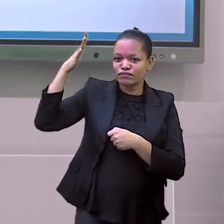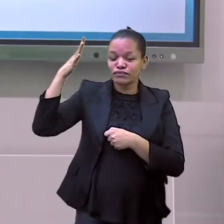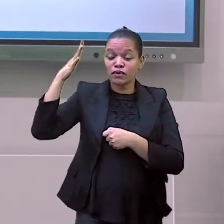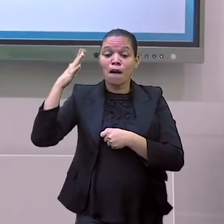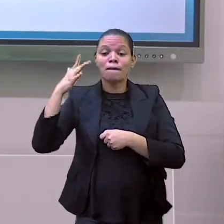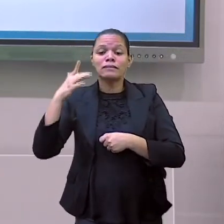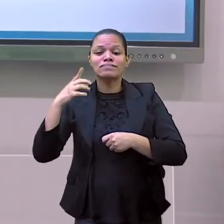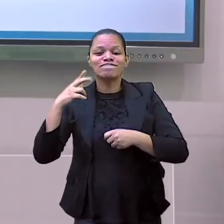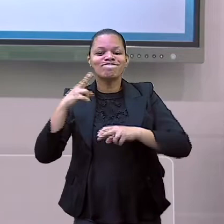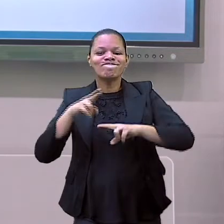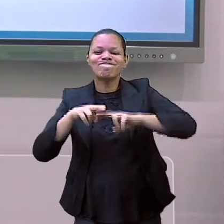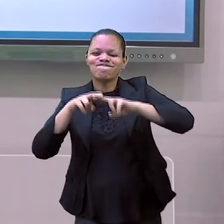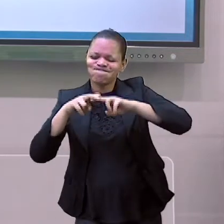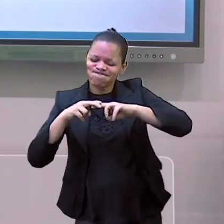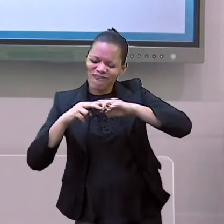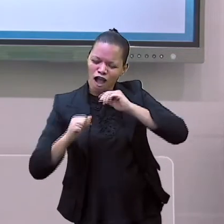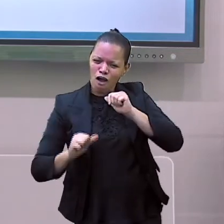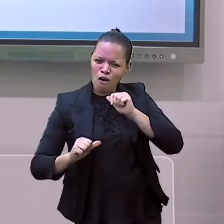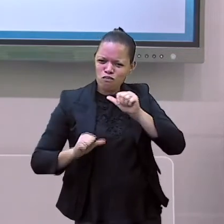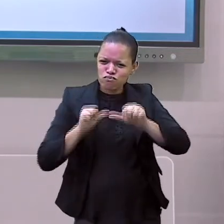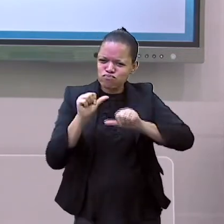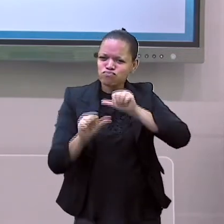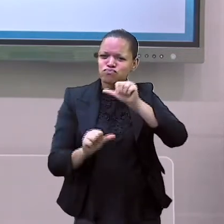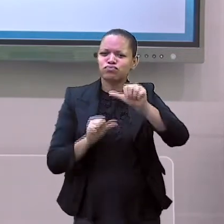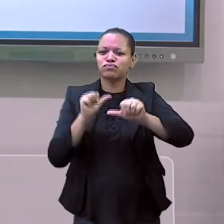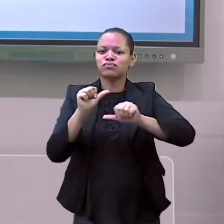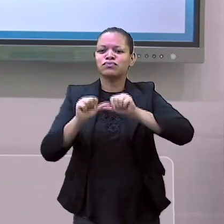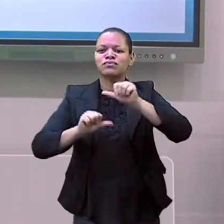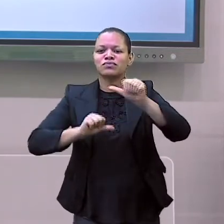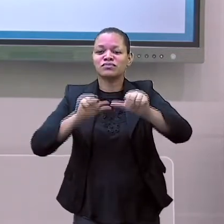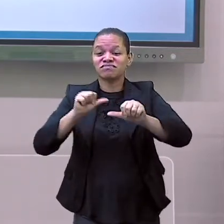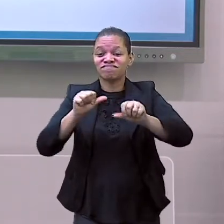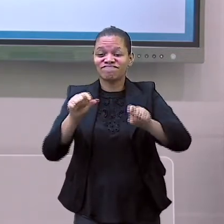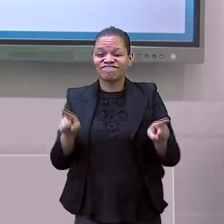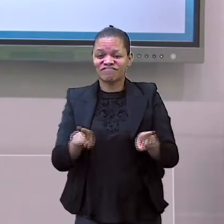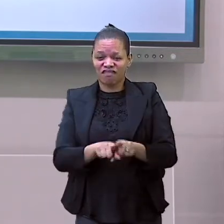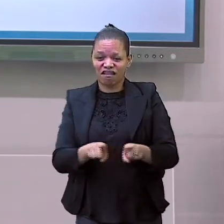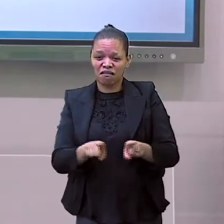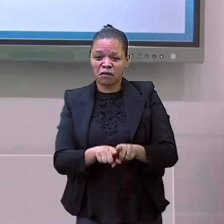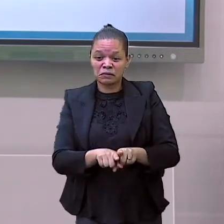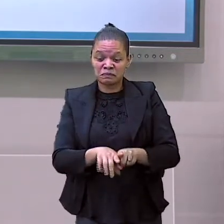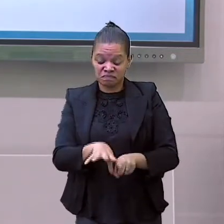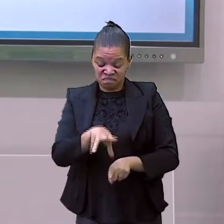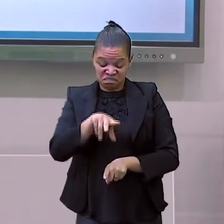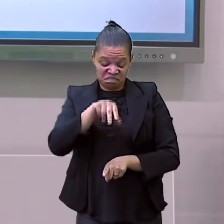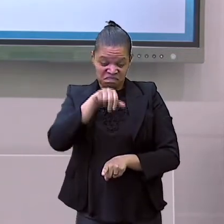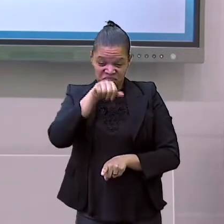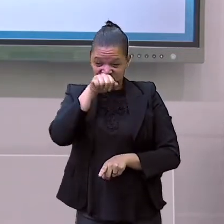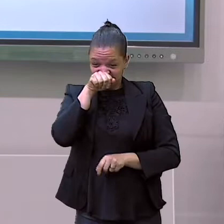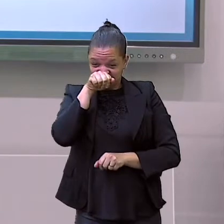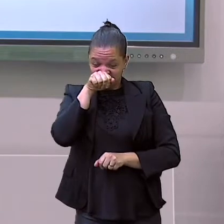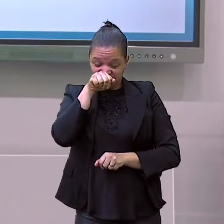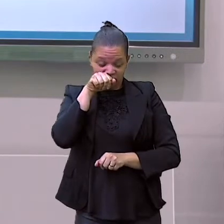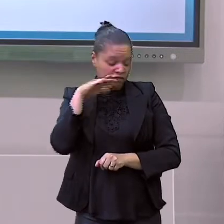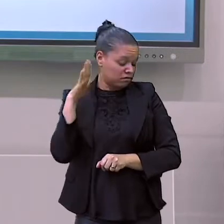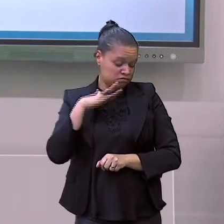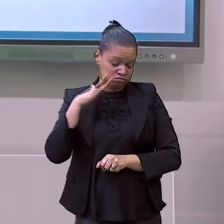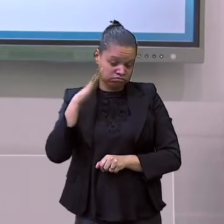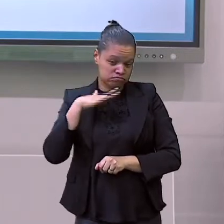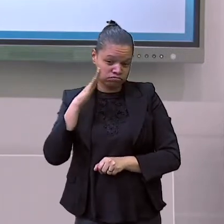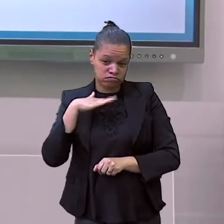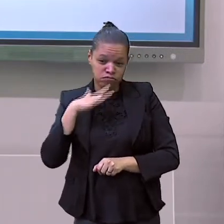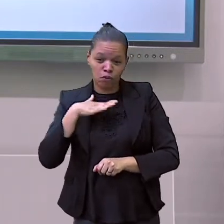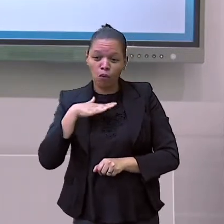a sua casa vai passar a ter um cheiro desagradável de mofo. Então, vai ficar úmido também